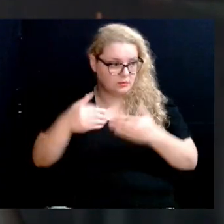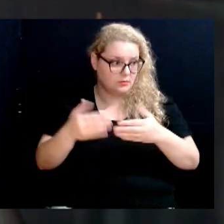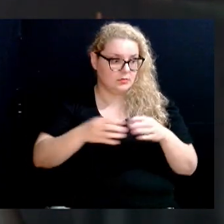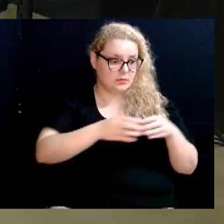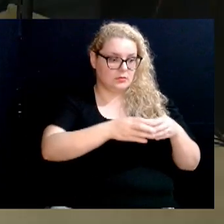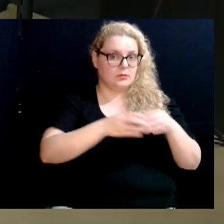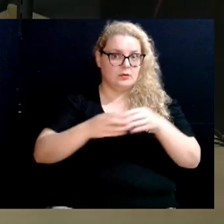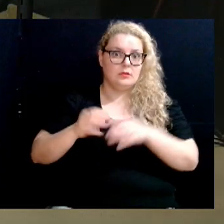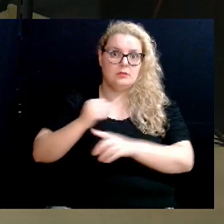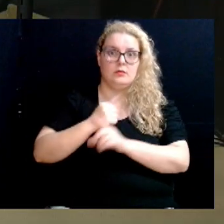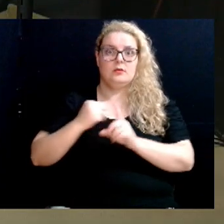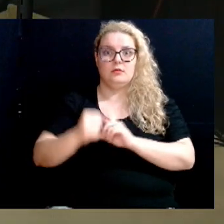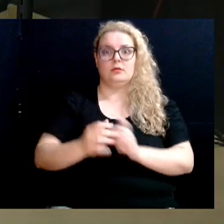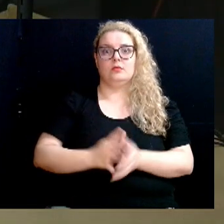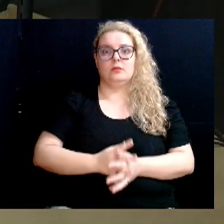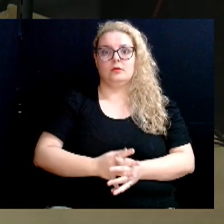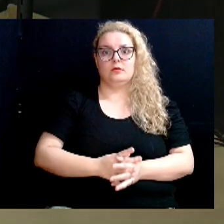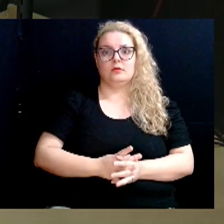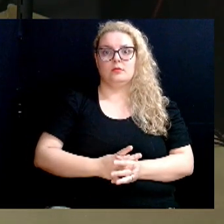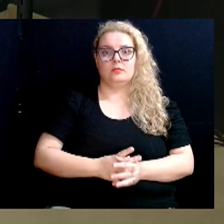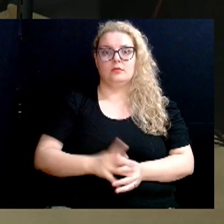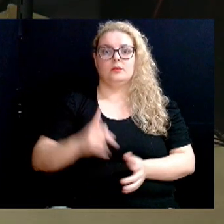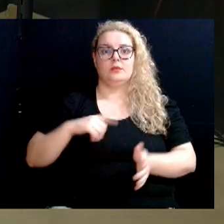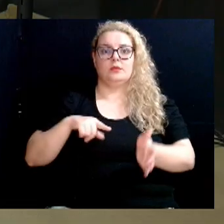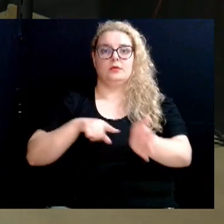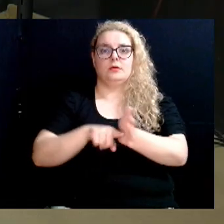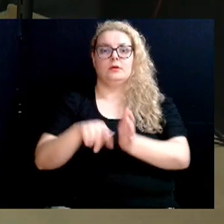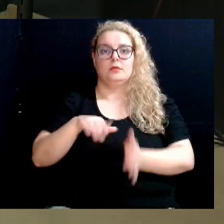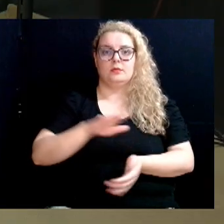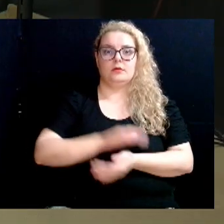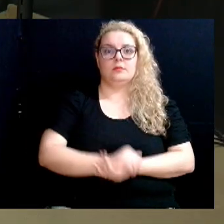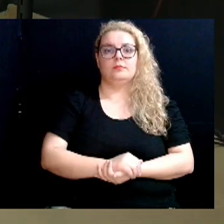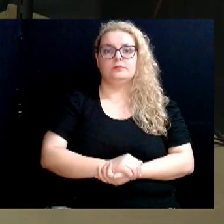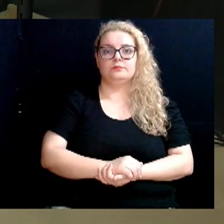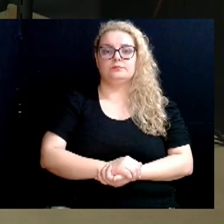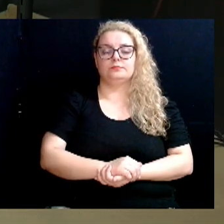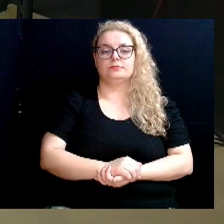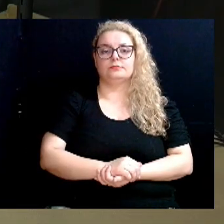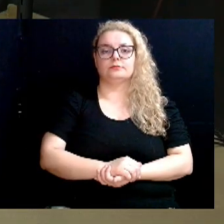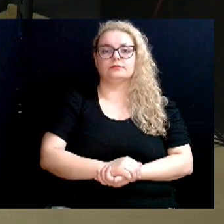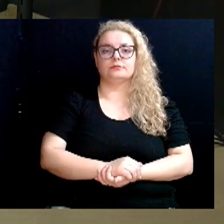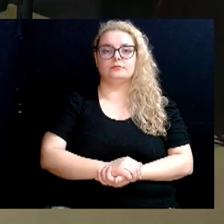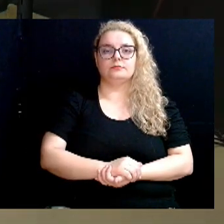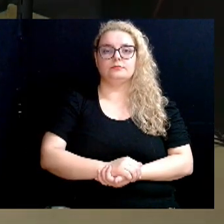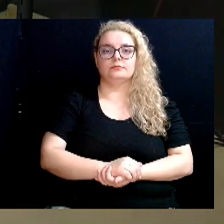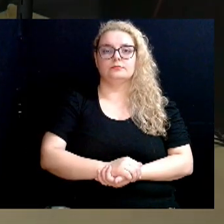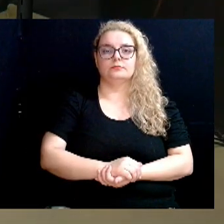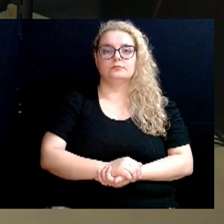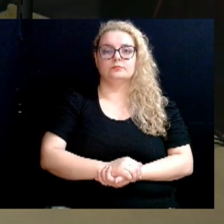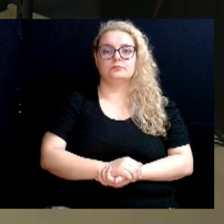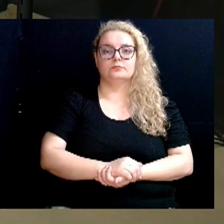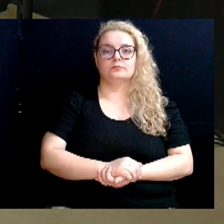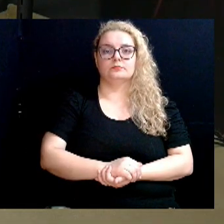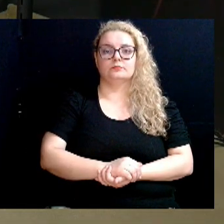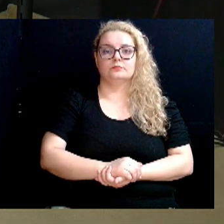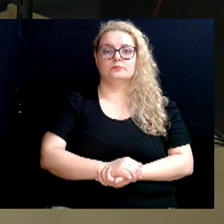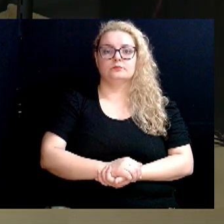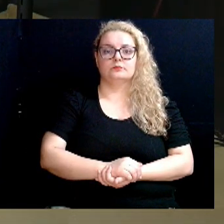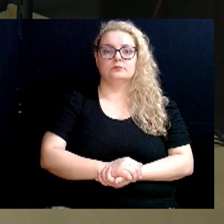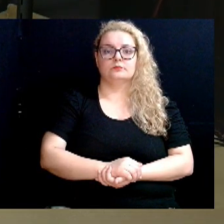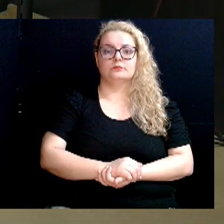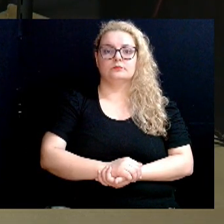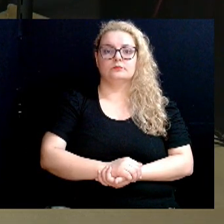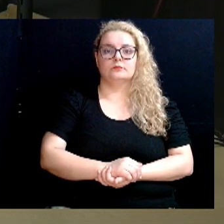Então... Tem mais pergunta para o nosso Estúdio Câmara aqui? Vamos pedir para a produção colocar, então. Agora, quem participa